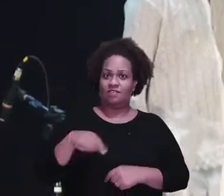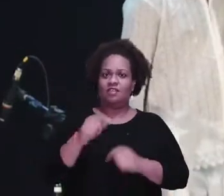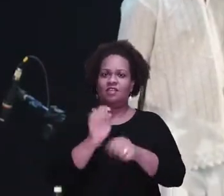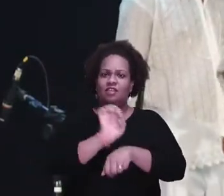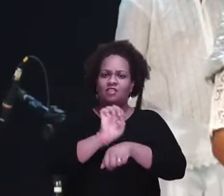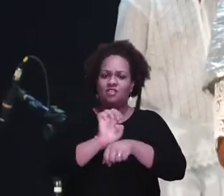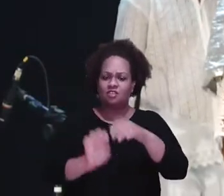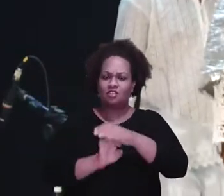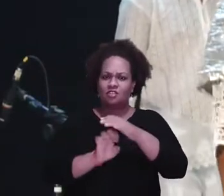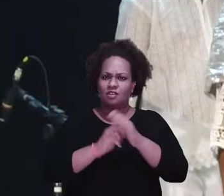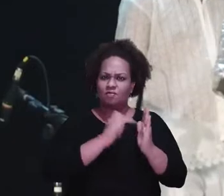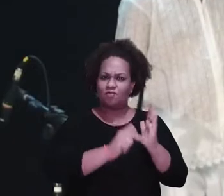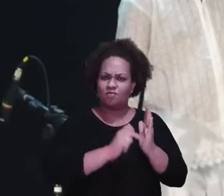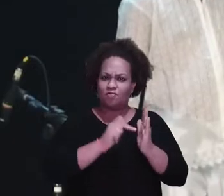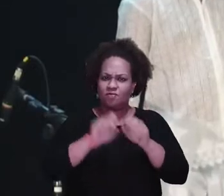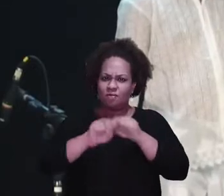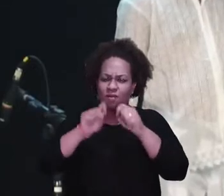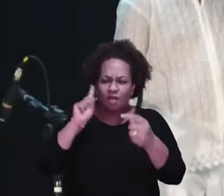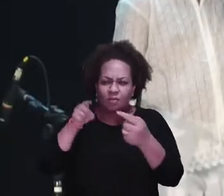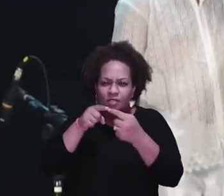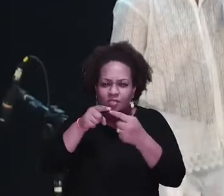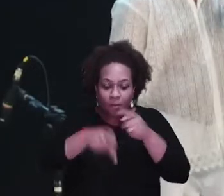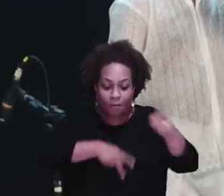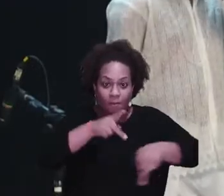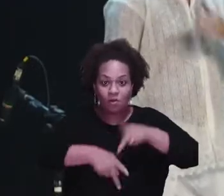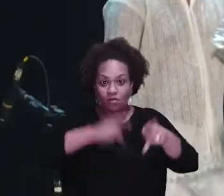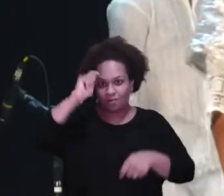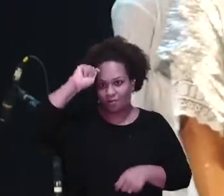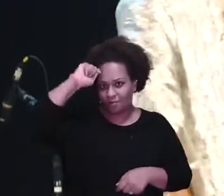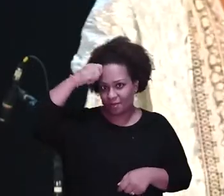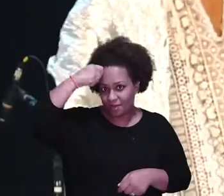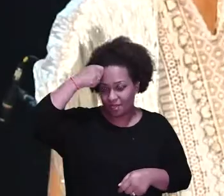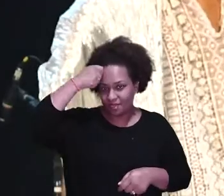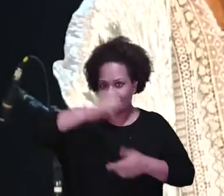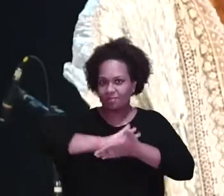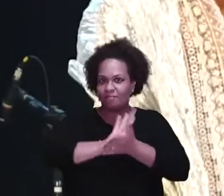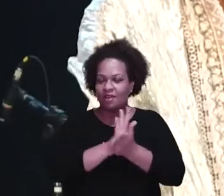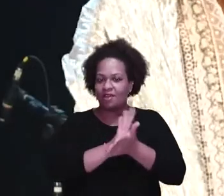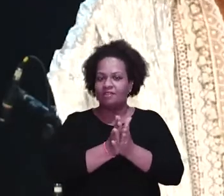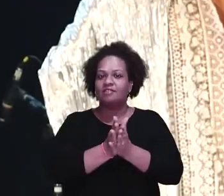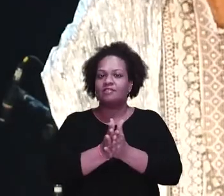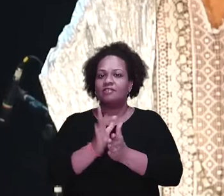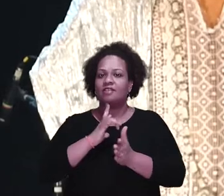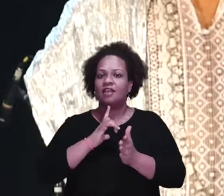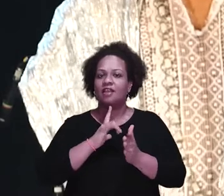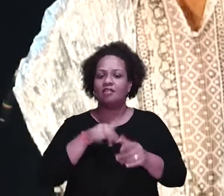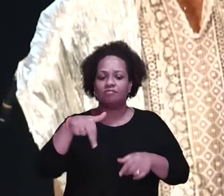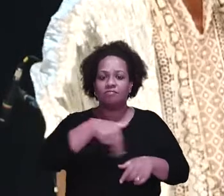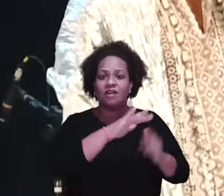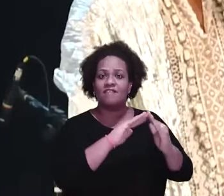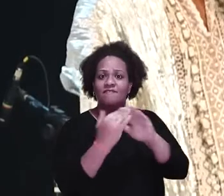nesse estado está dizendo a Cida onde o alvo é o povo Preto Oi hoje quando você tá se